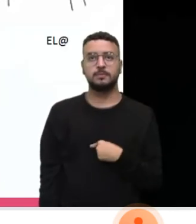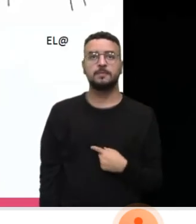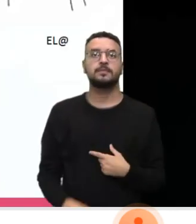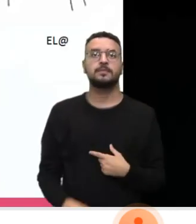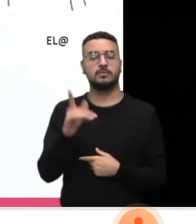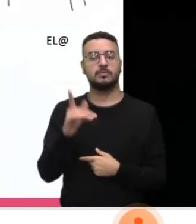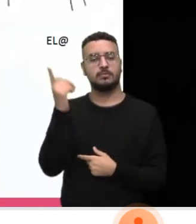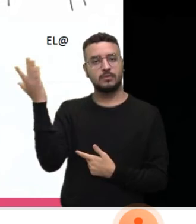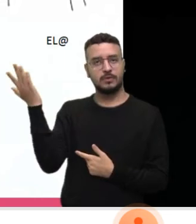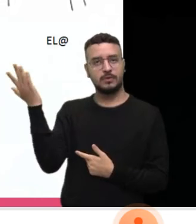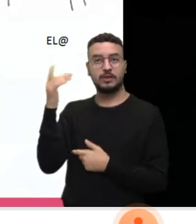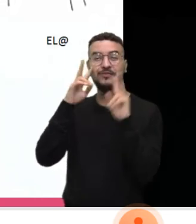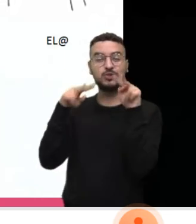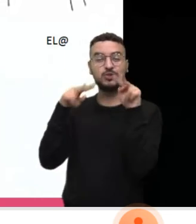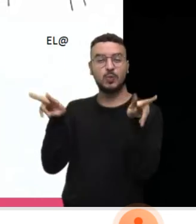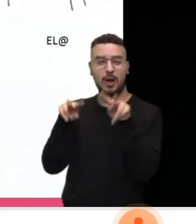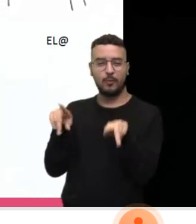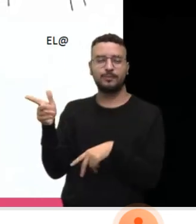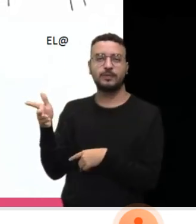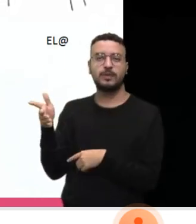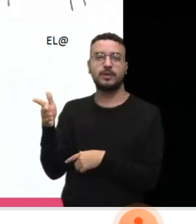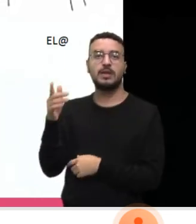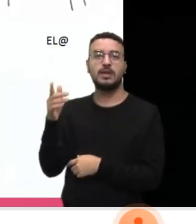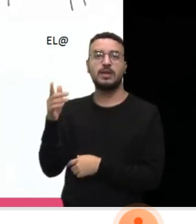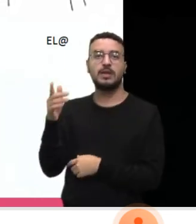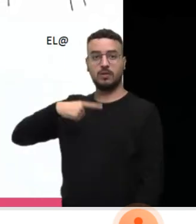você visualizar, então nós temos eu,